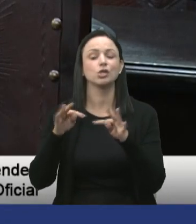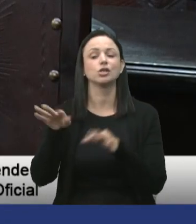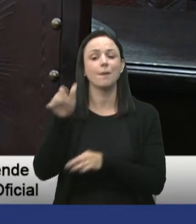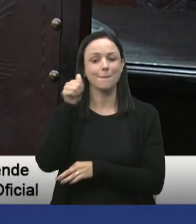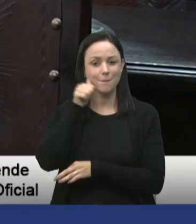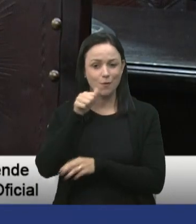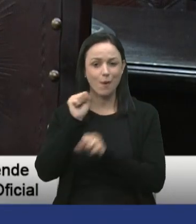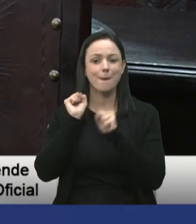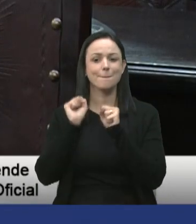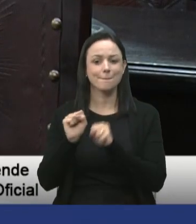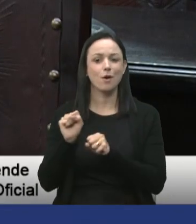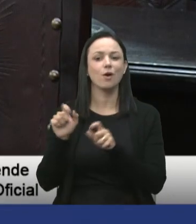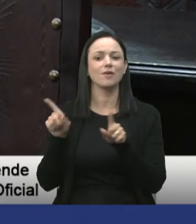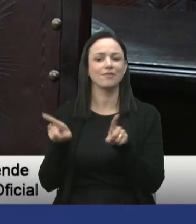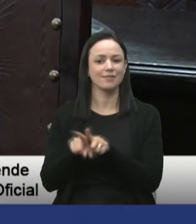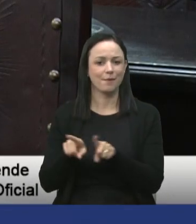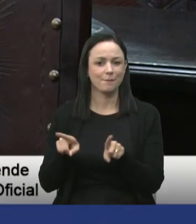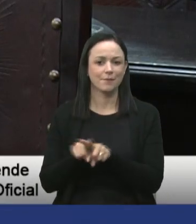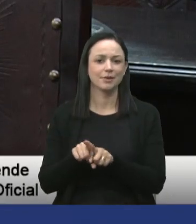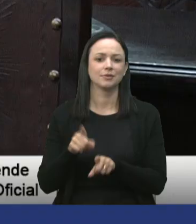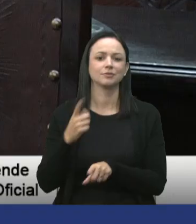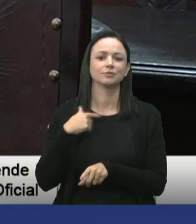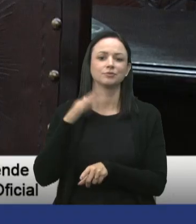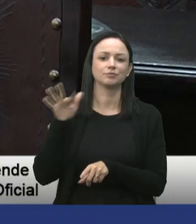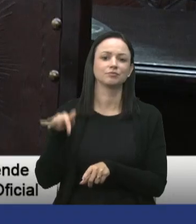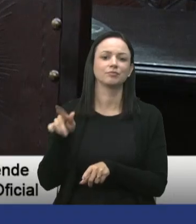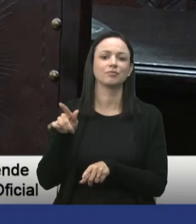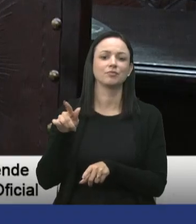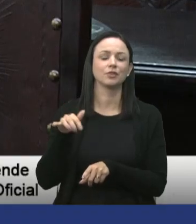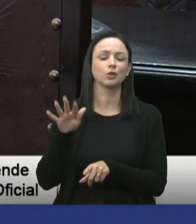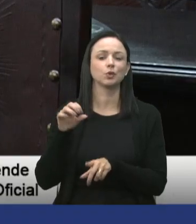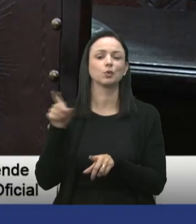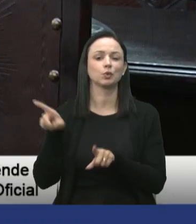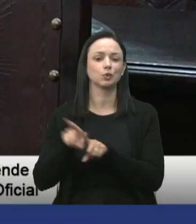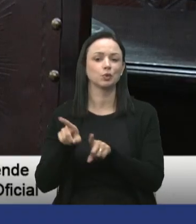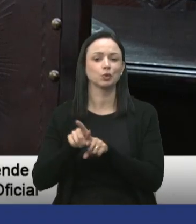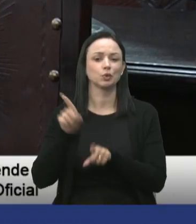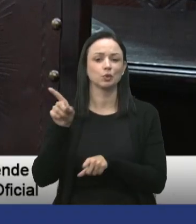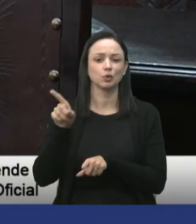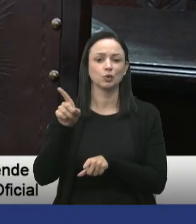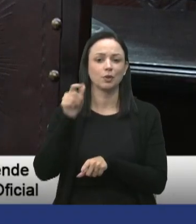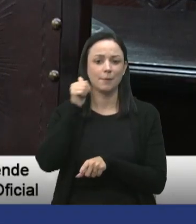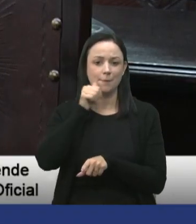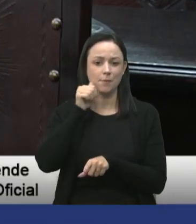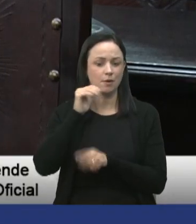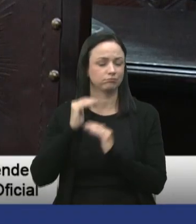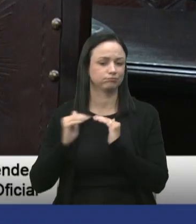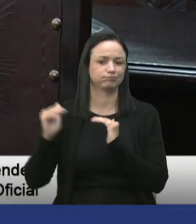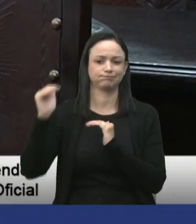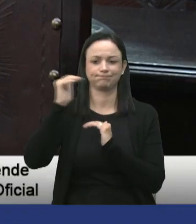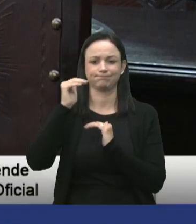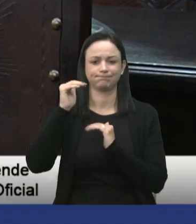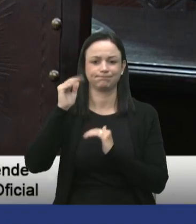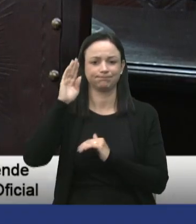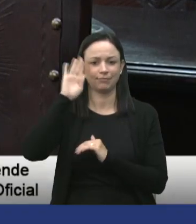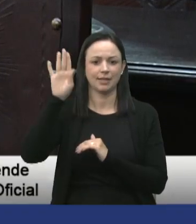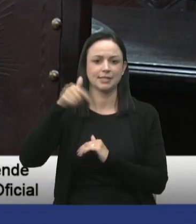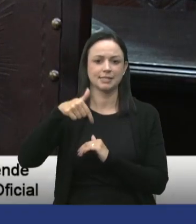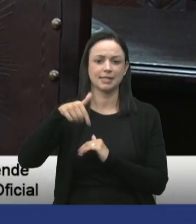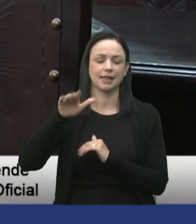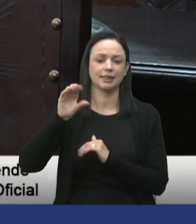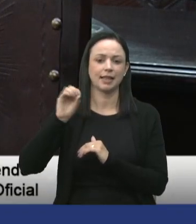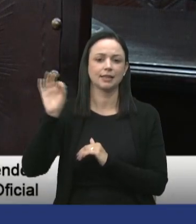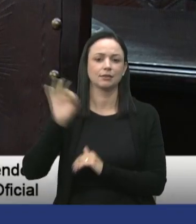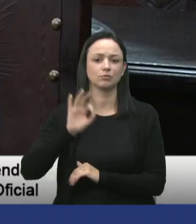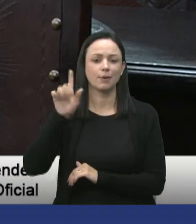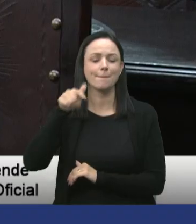brinco, até eu estive na Franco quinta passada, lá a mulherada impera, né? Mais de 70%